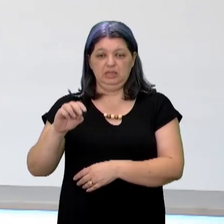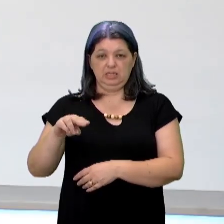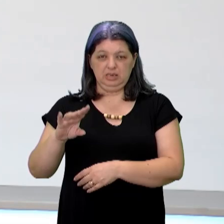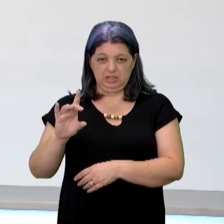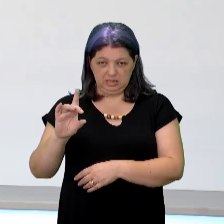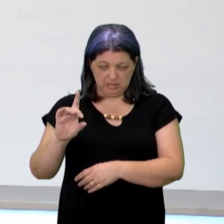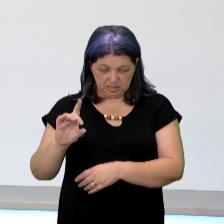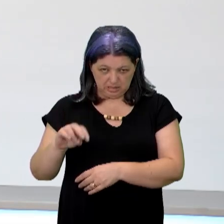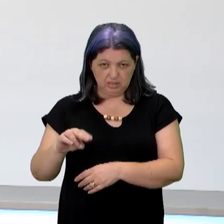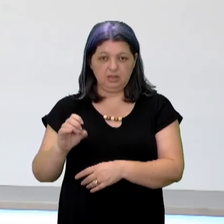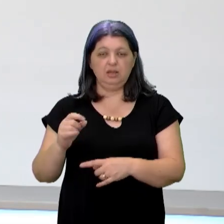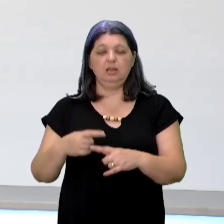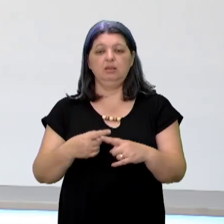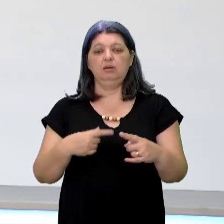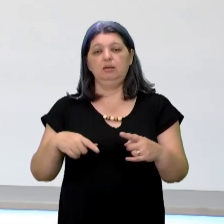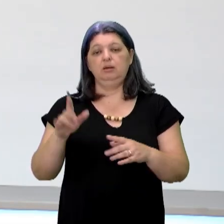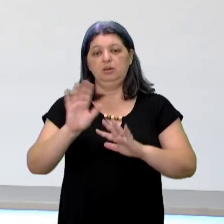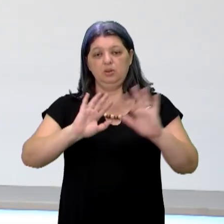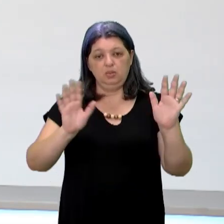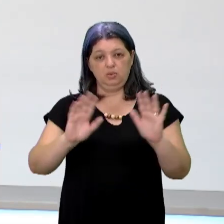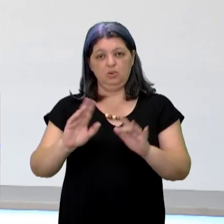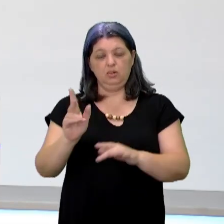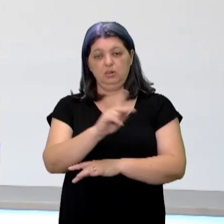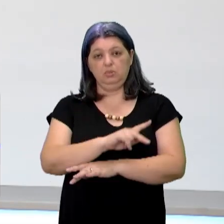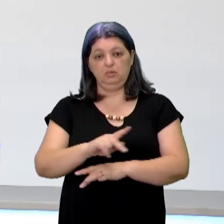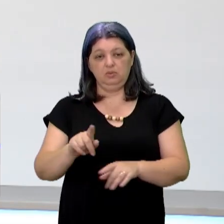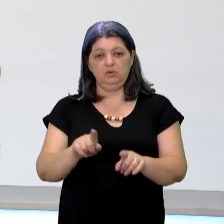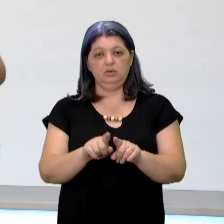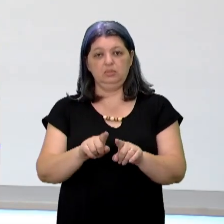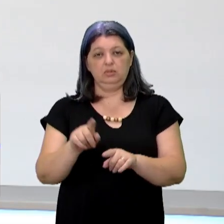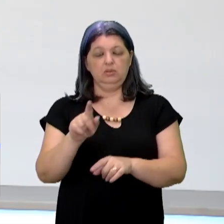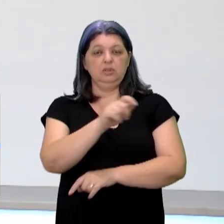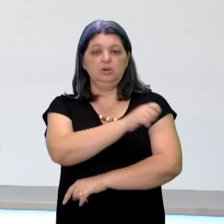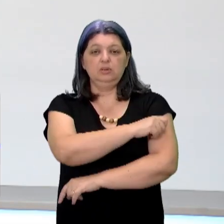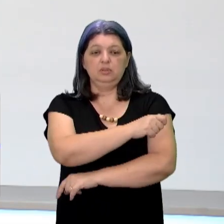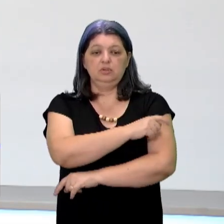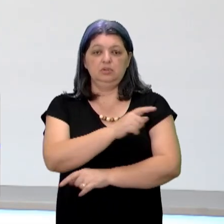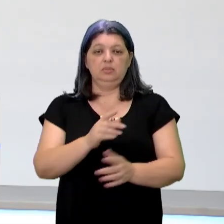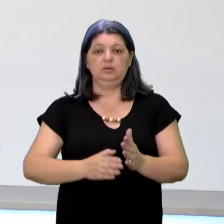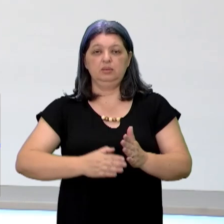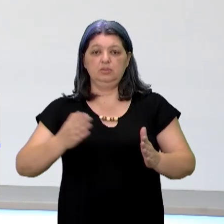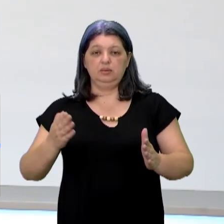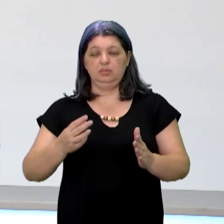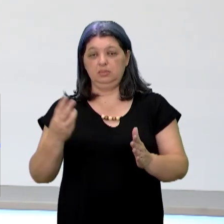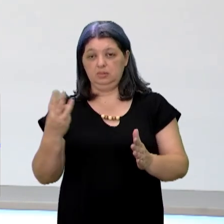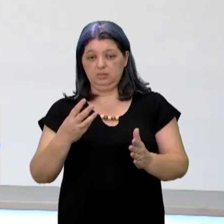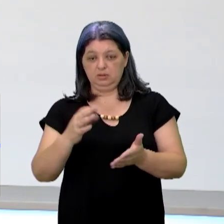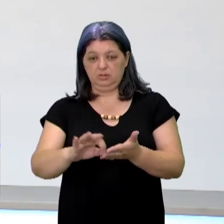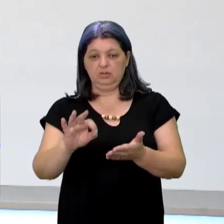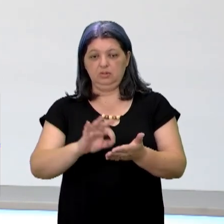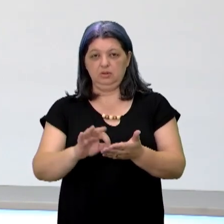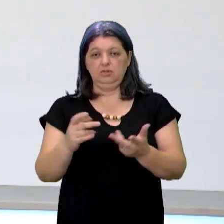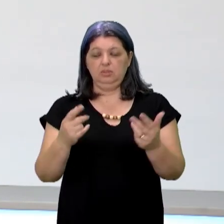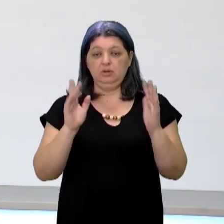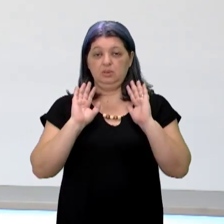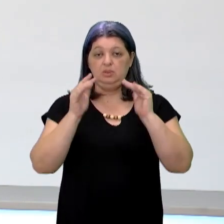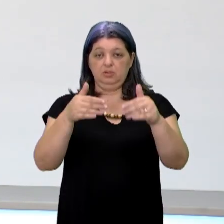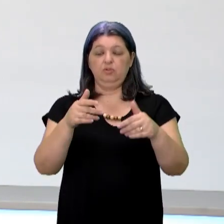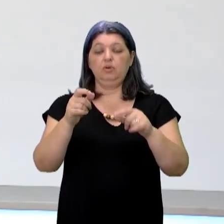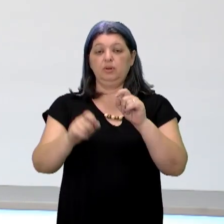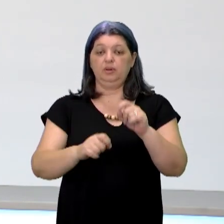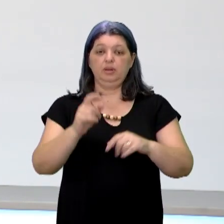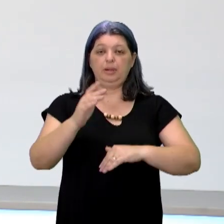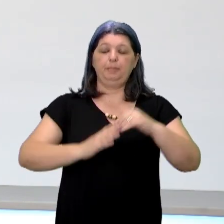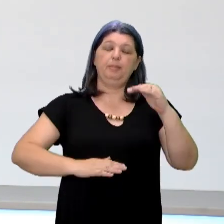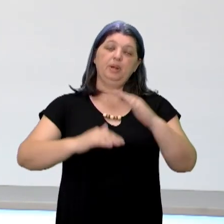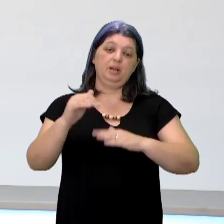professora. Olá, professor Mauro. Olá, estudante. Então, vamos lá para a nossa terceira correção. E como o professor falou, o foco aqui é